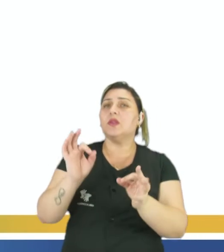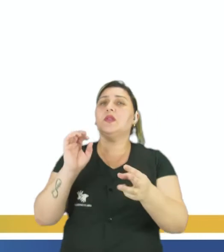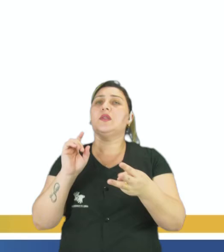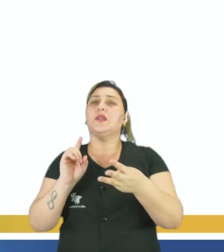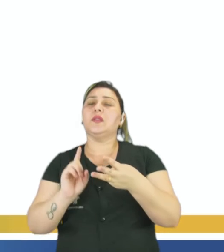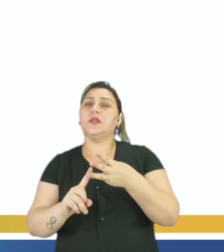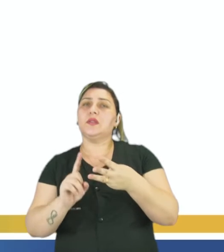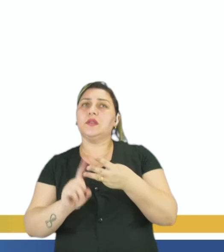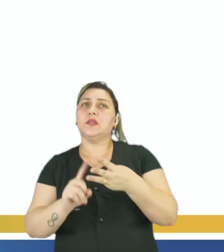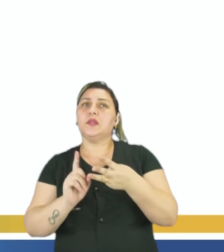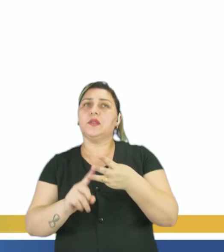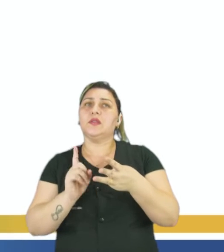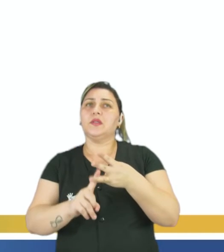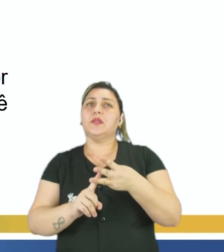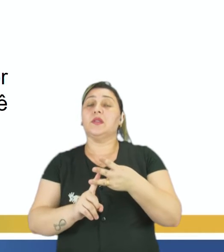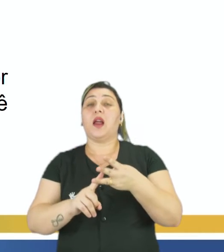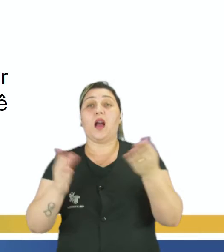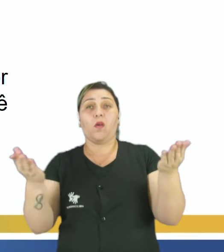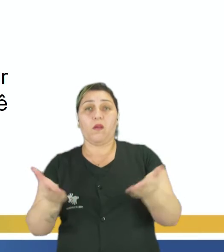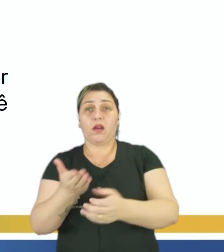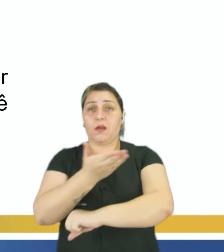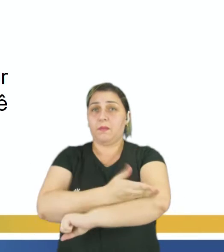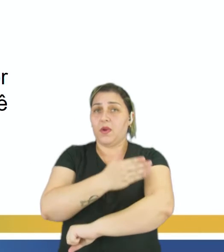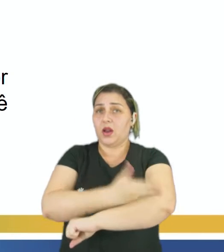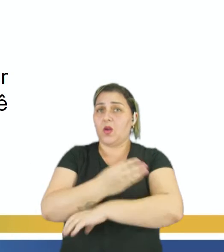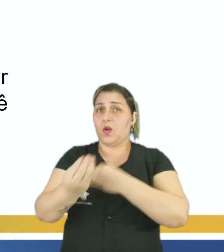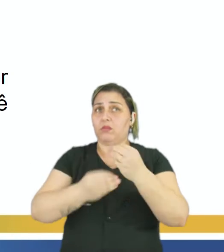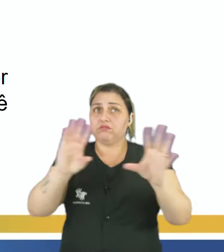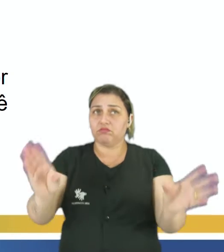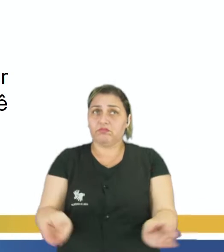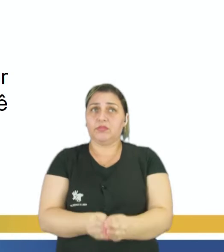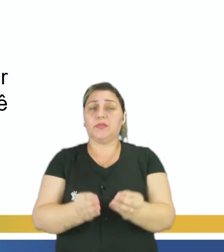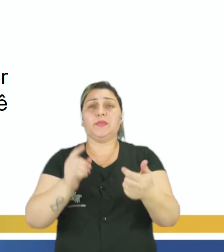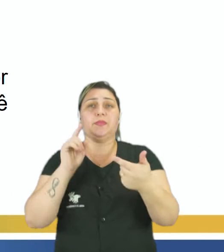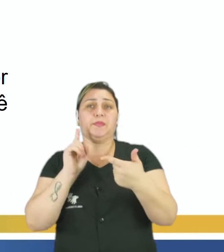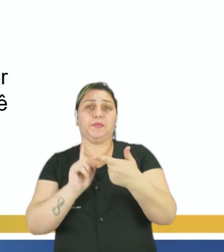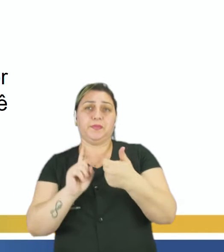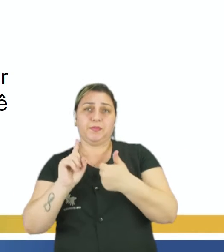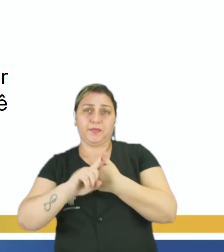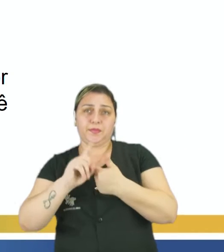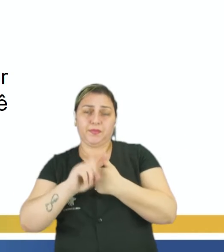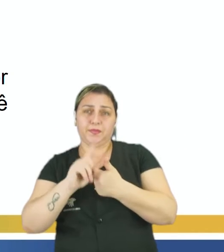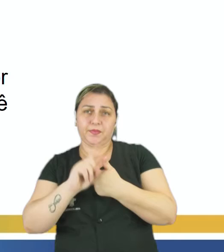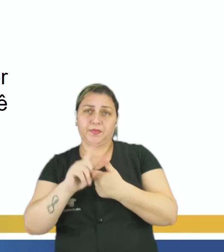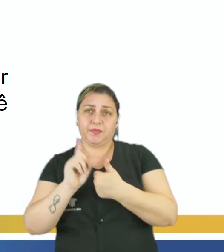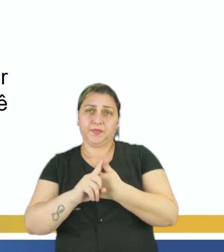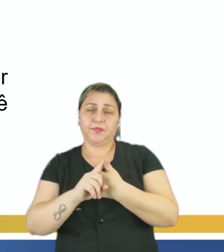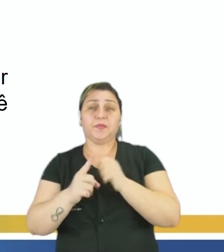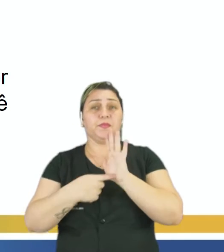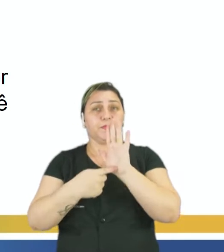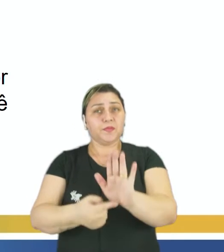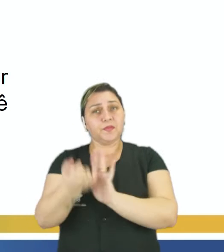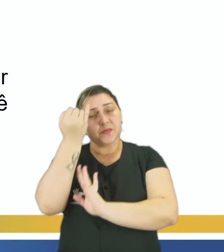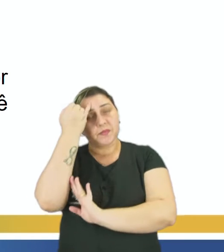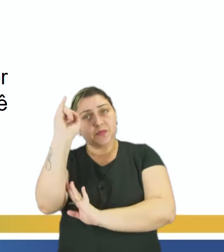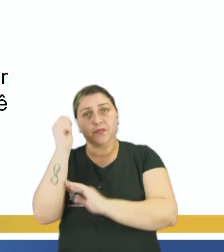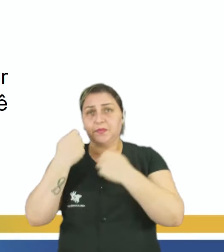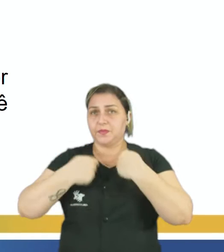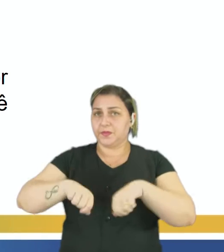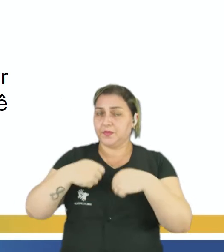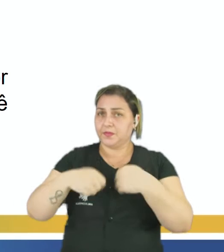como fazer uma resenha? Preste atenção. Primeiro, tudo que você vai expor uma ideia, você